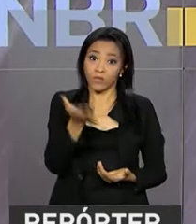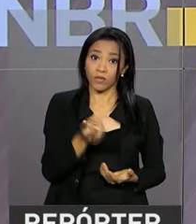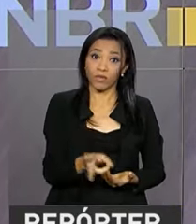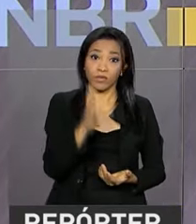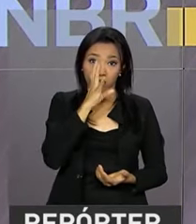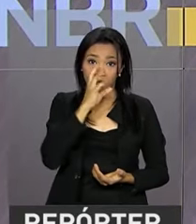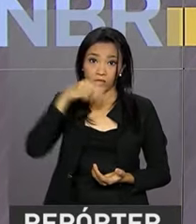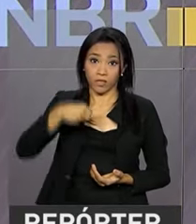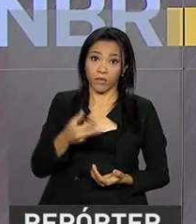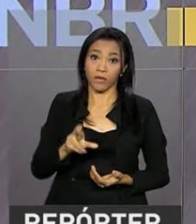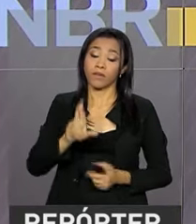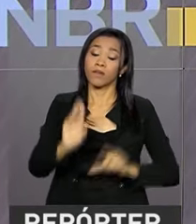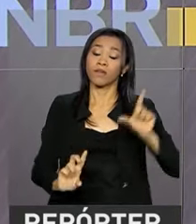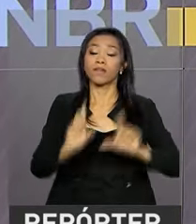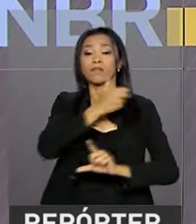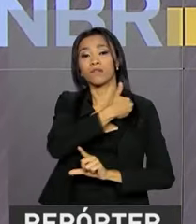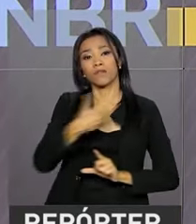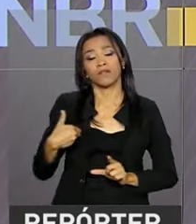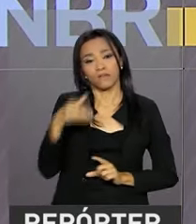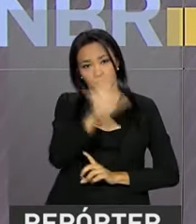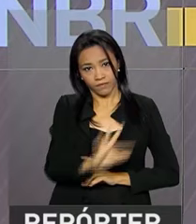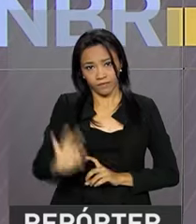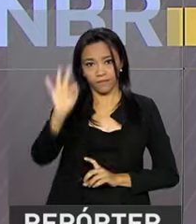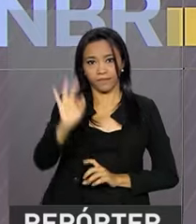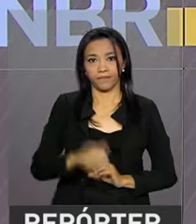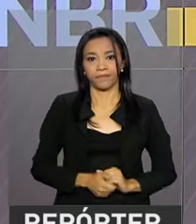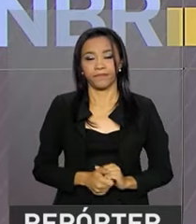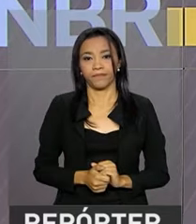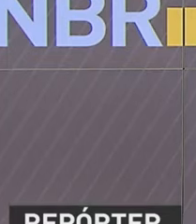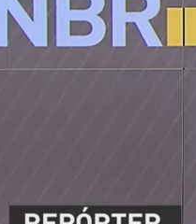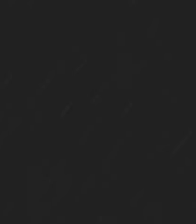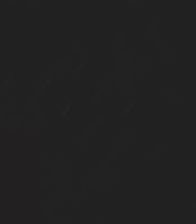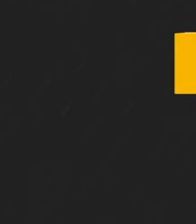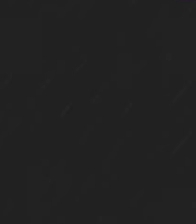continue com a gente aqui na nbr a tv do governo federal